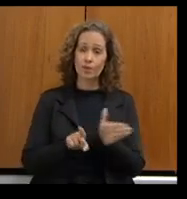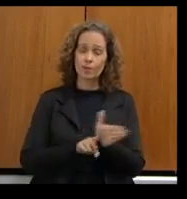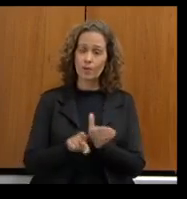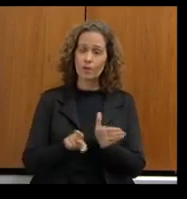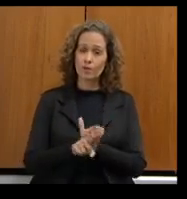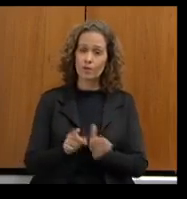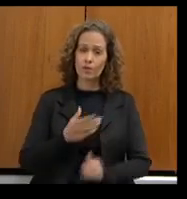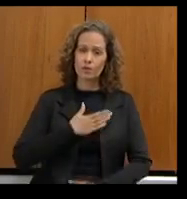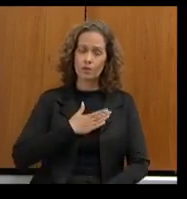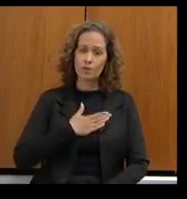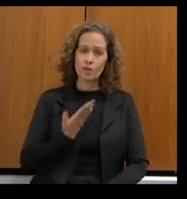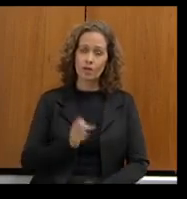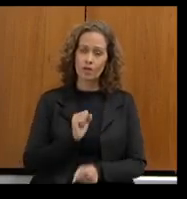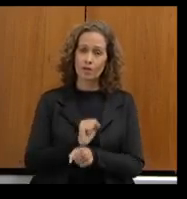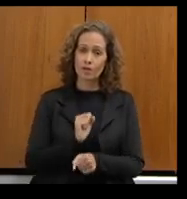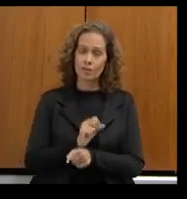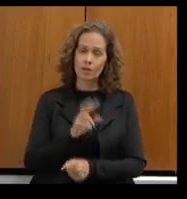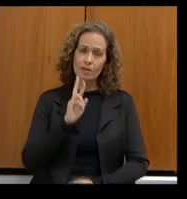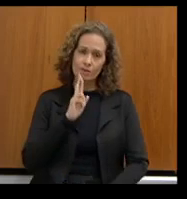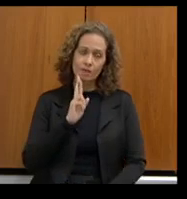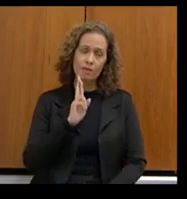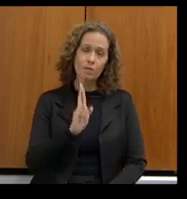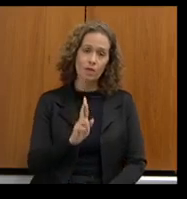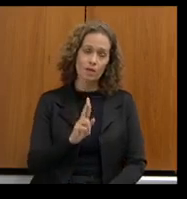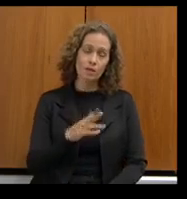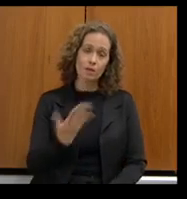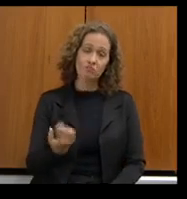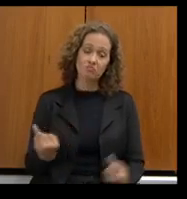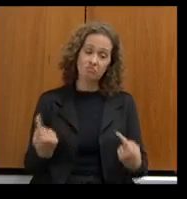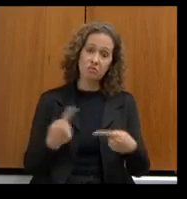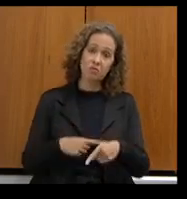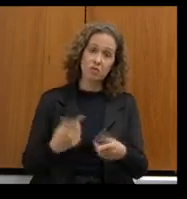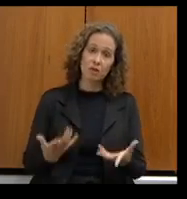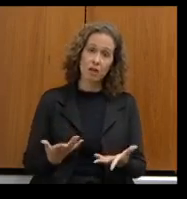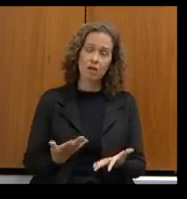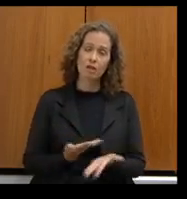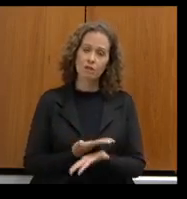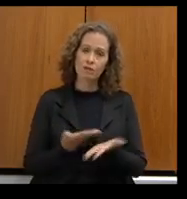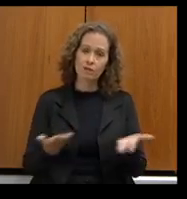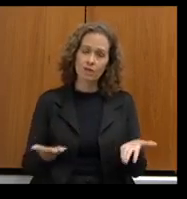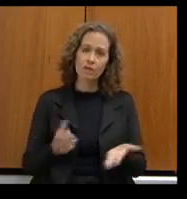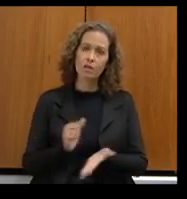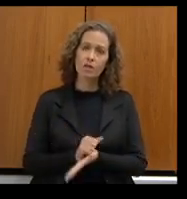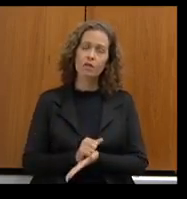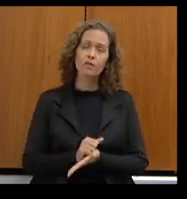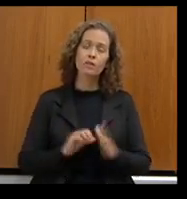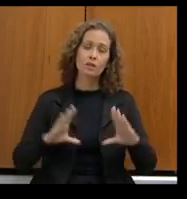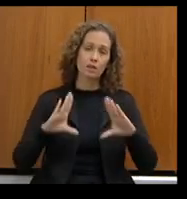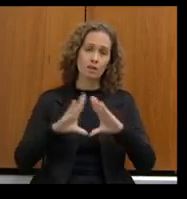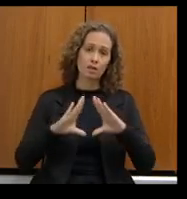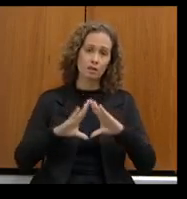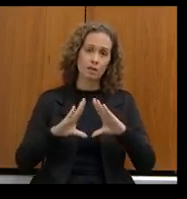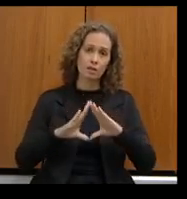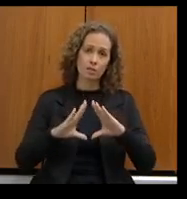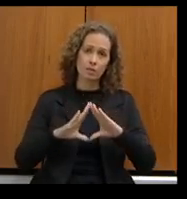secretário espera ouvir aqui caso contrário é fica registrado na assembleia na Assembleia de cá